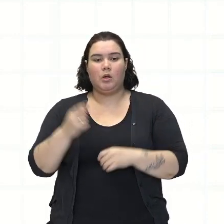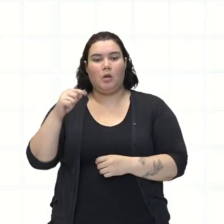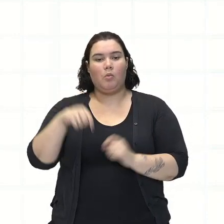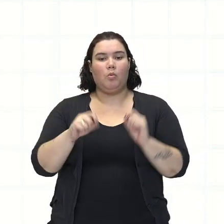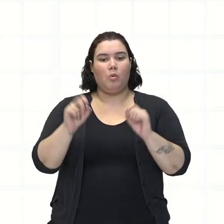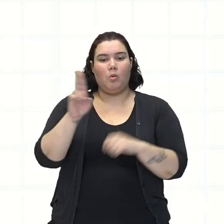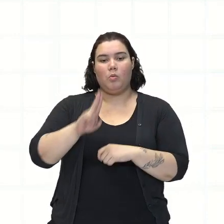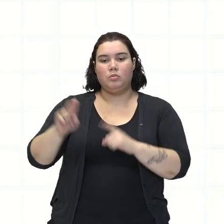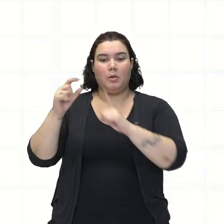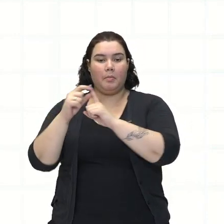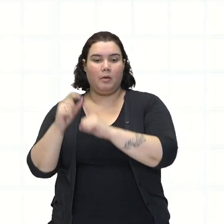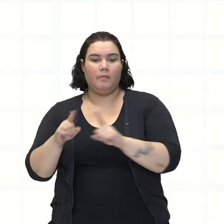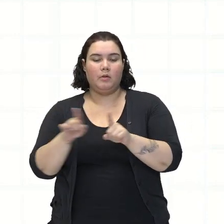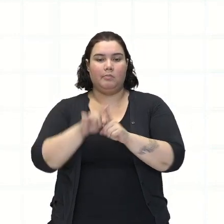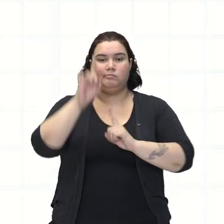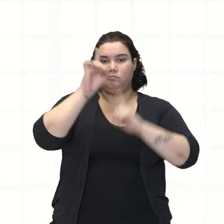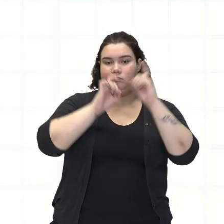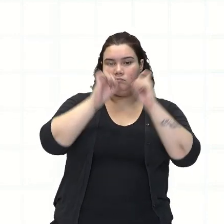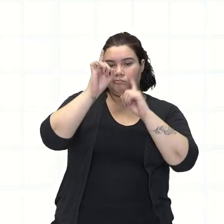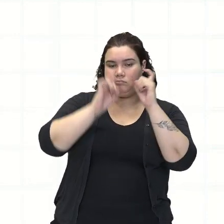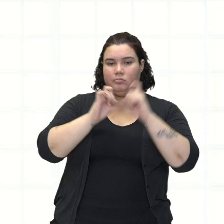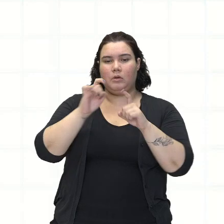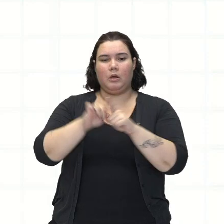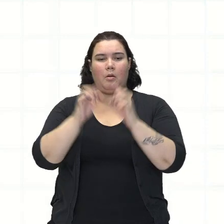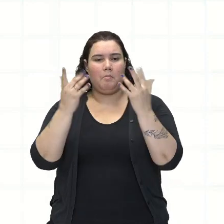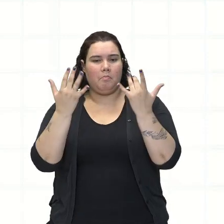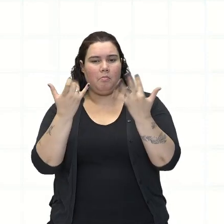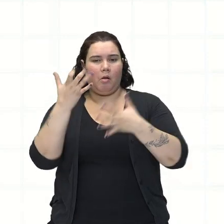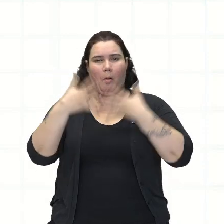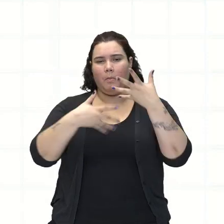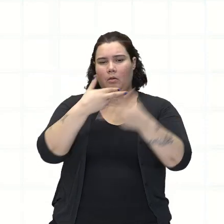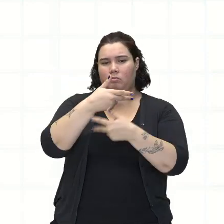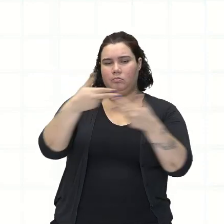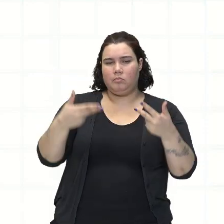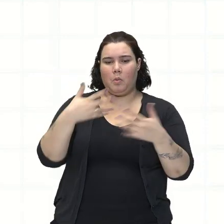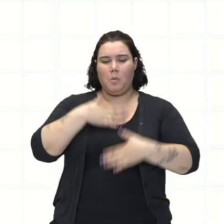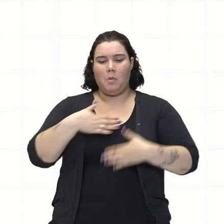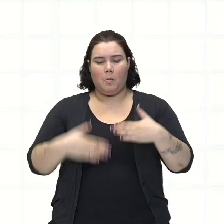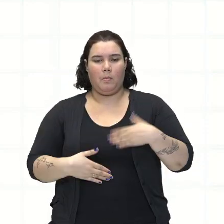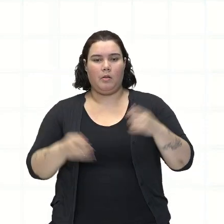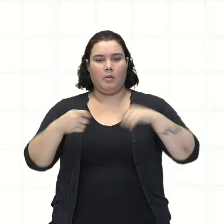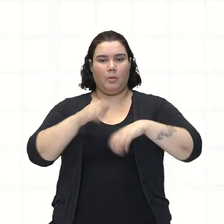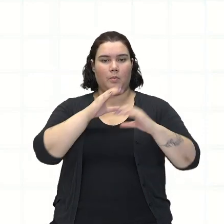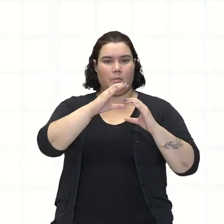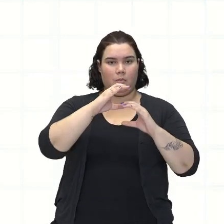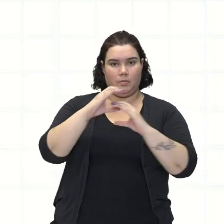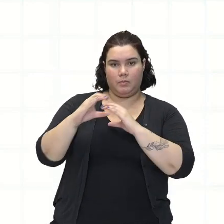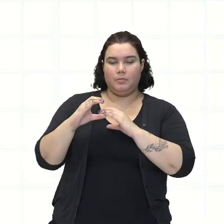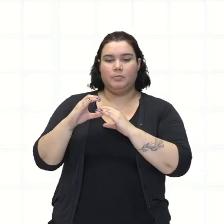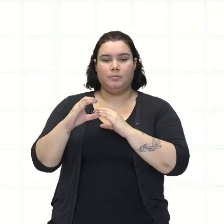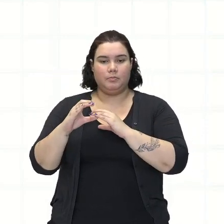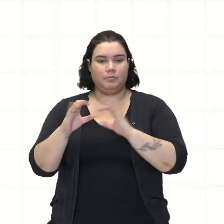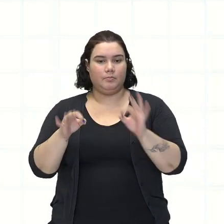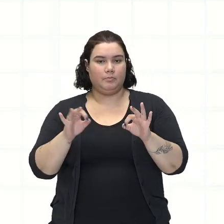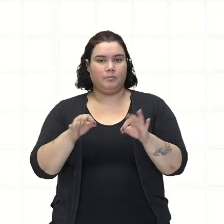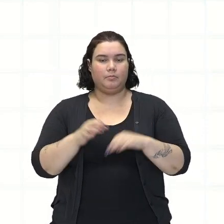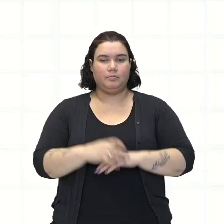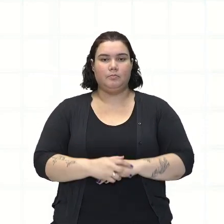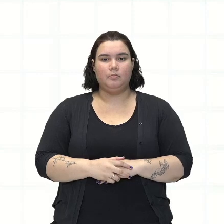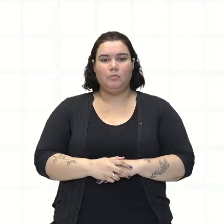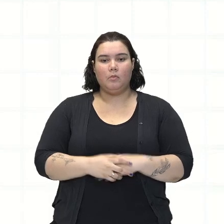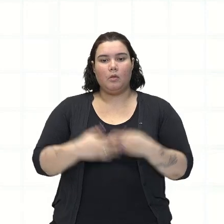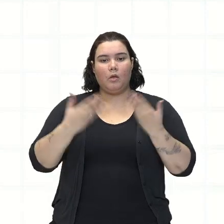usamos tanto as palavras quanto as nossas expressões faciais, gestos das mãos e do corpo para nos comunicarmos. Então, transmitir e